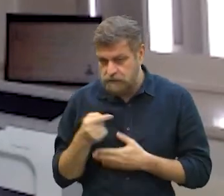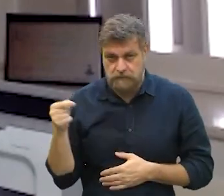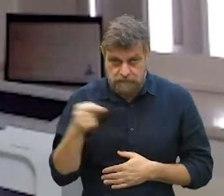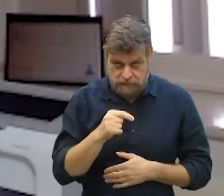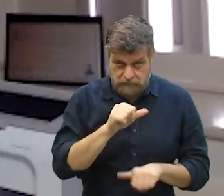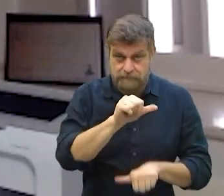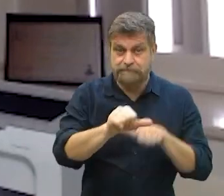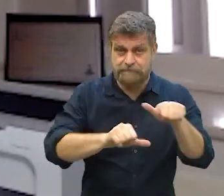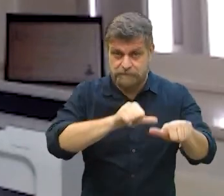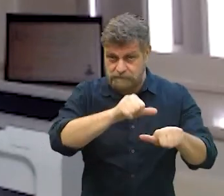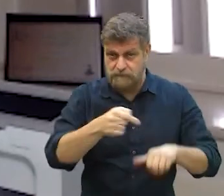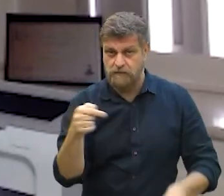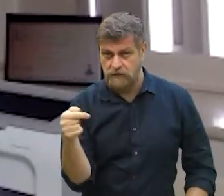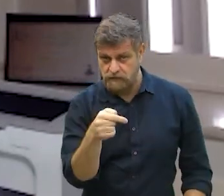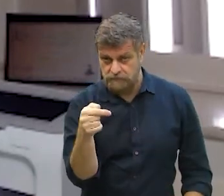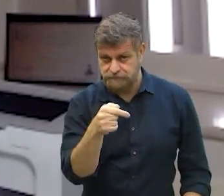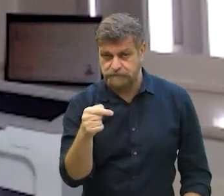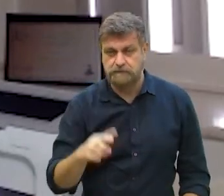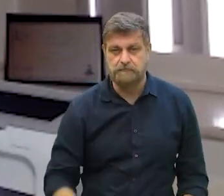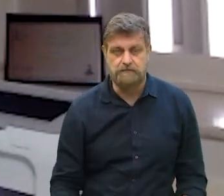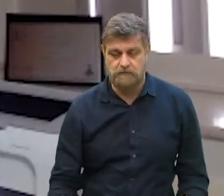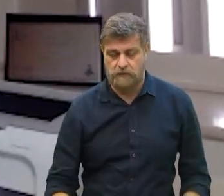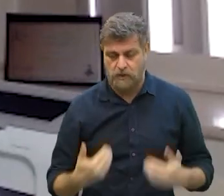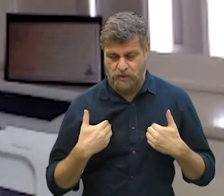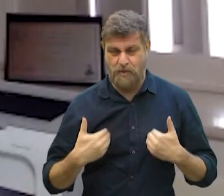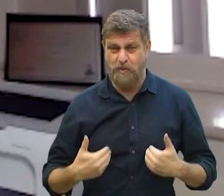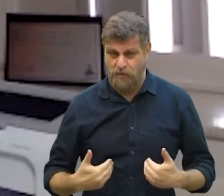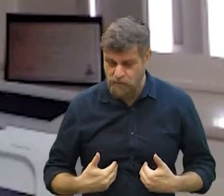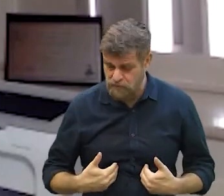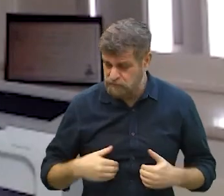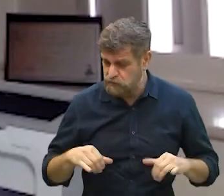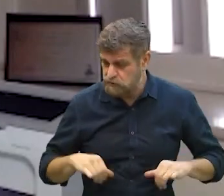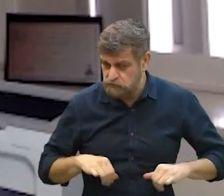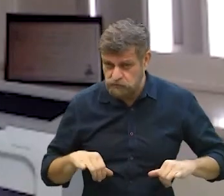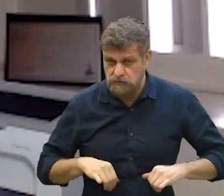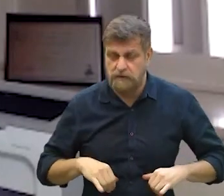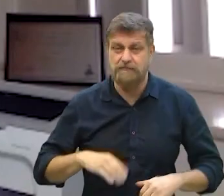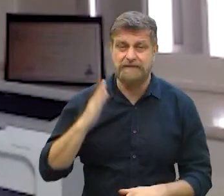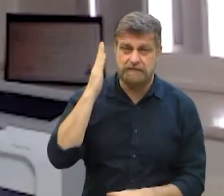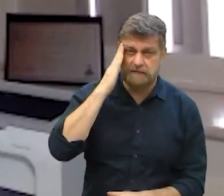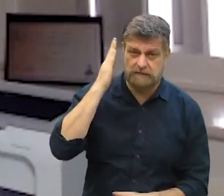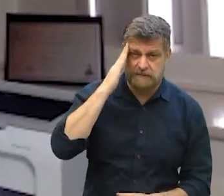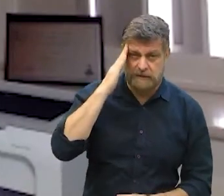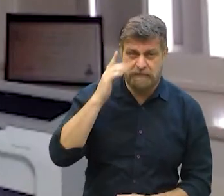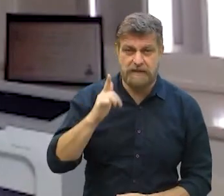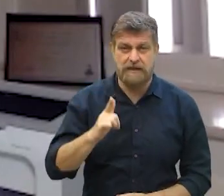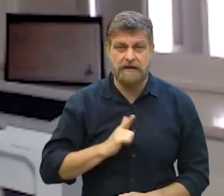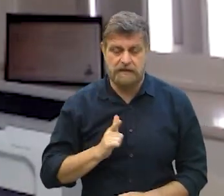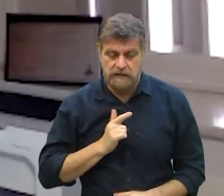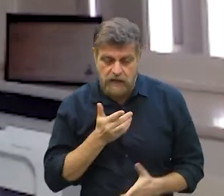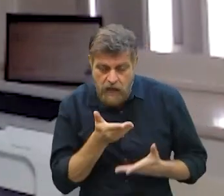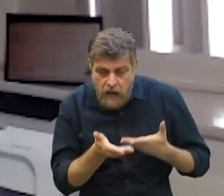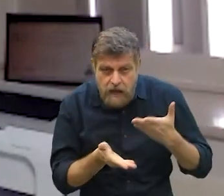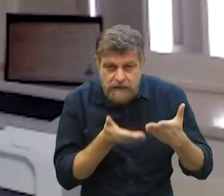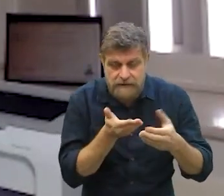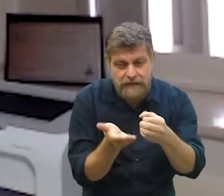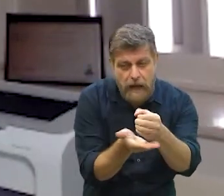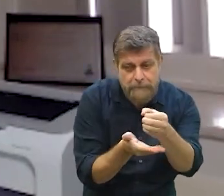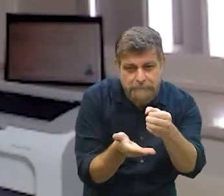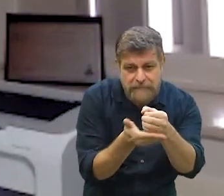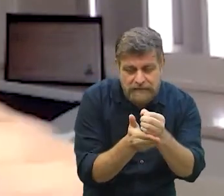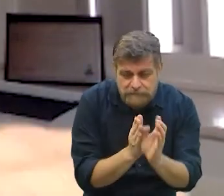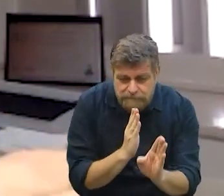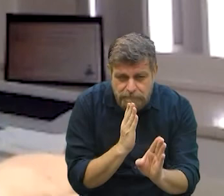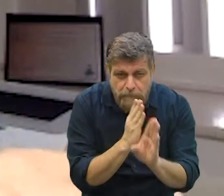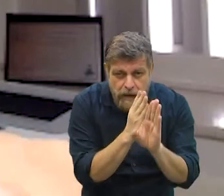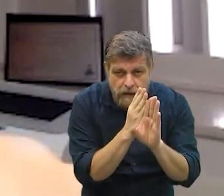que aí é algo que vai mexer muito com o físico dos nossos pacientes, a gente sabe disso. Então tem que tratar no começo, essa é a